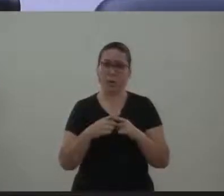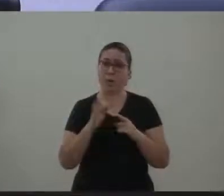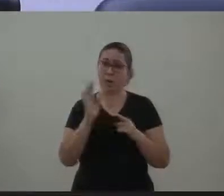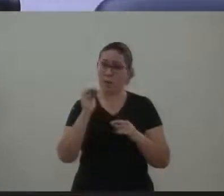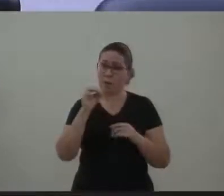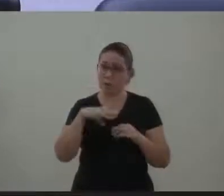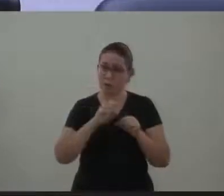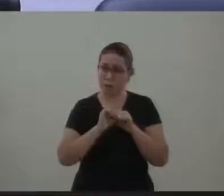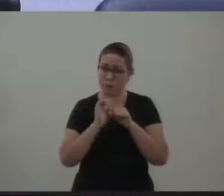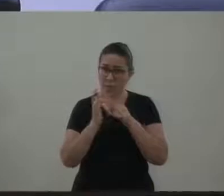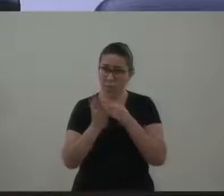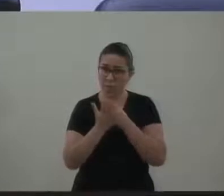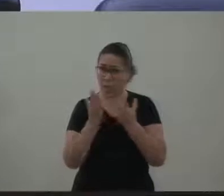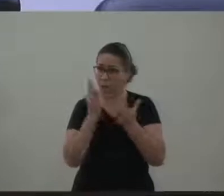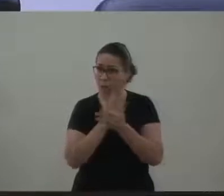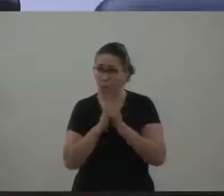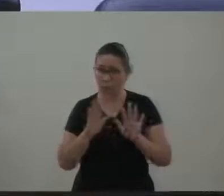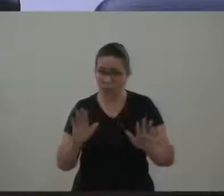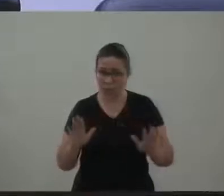da pandemia,